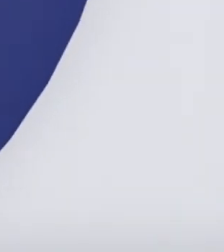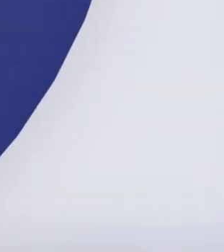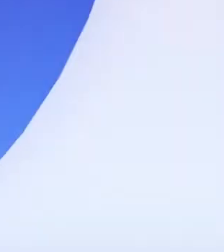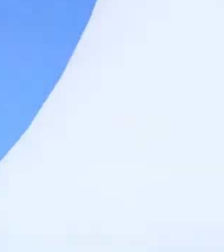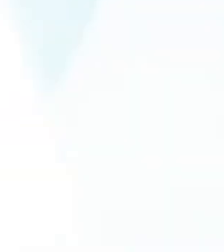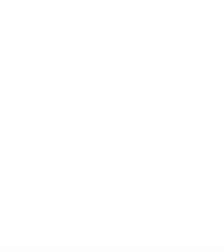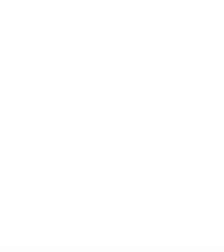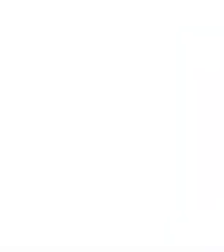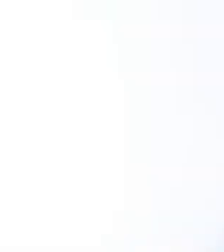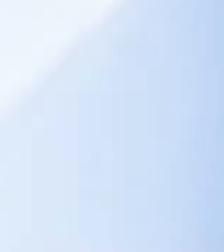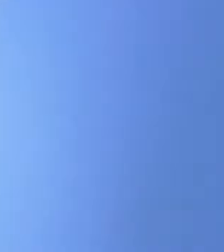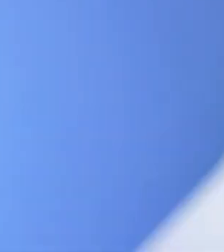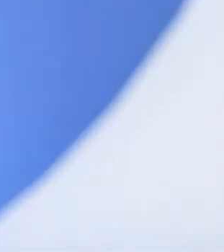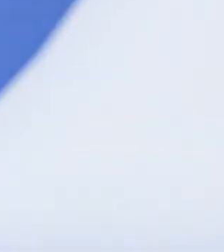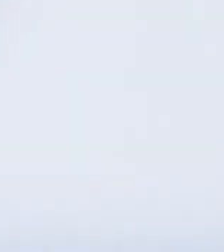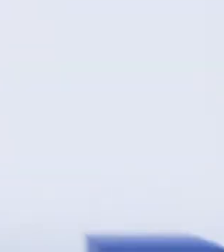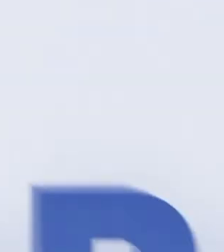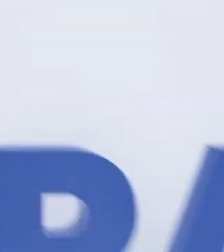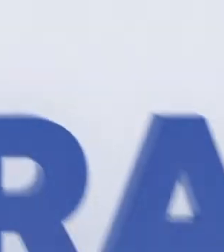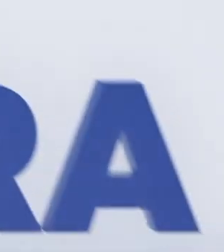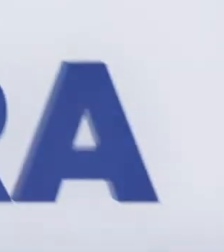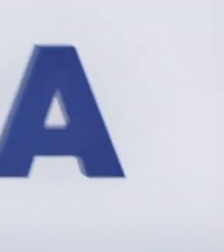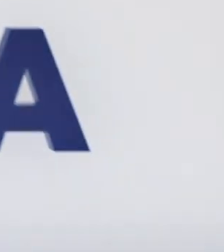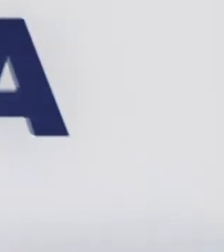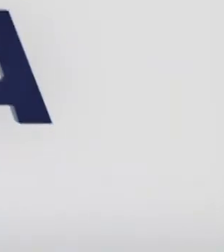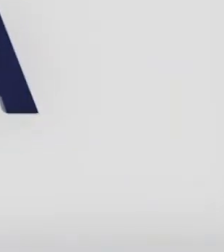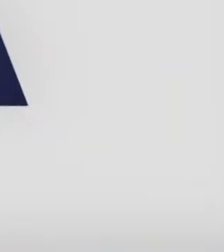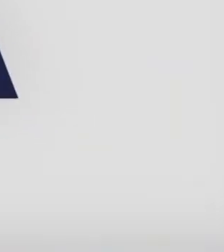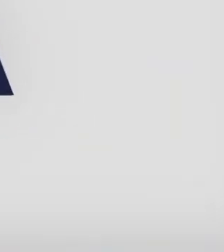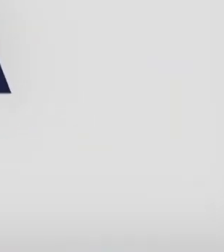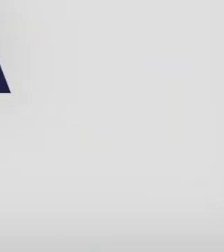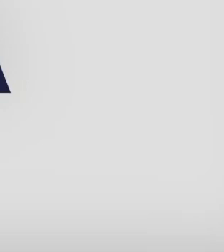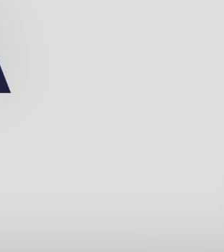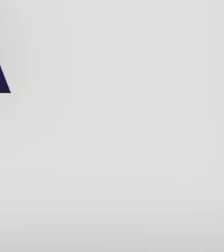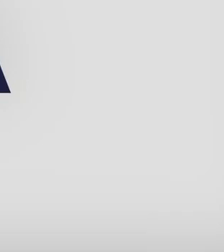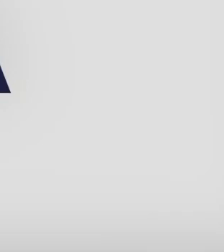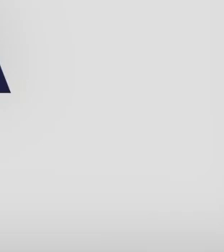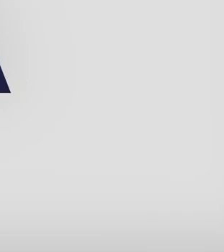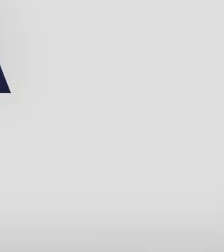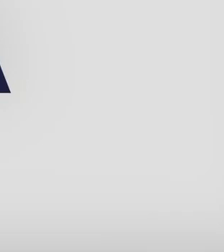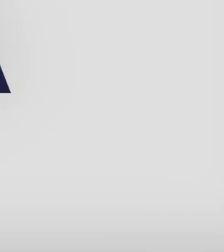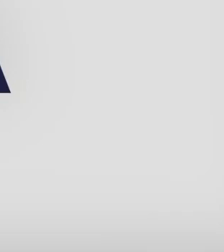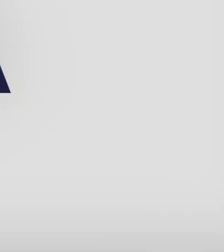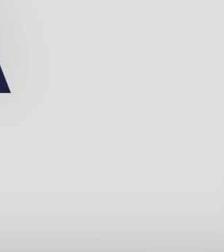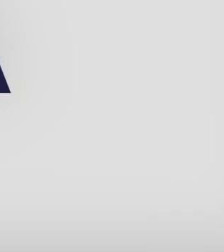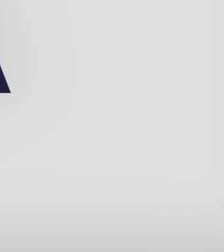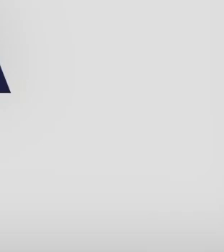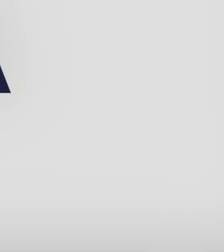TV Câmara Campinas.